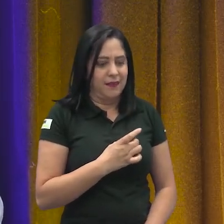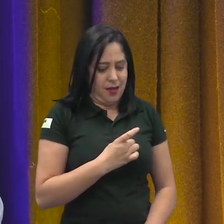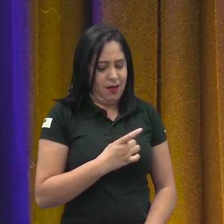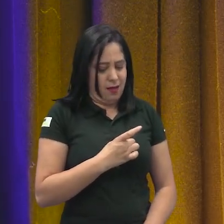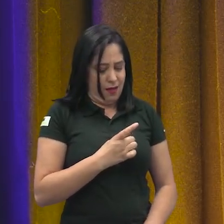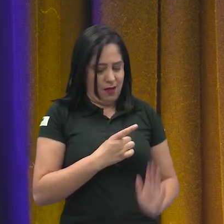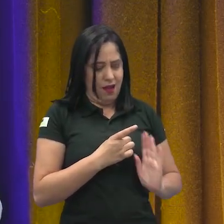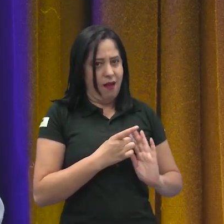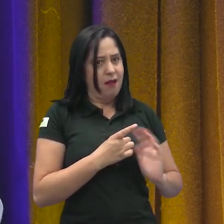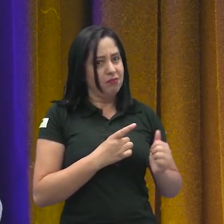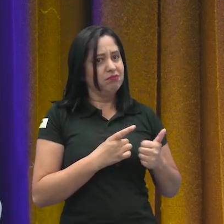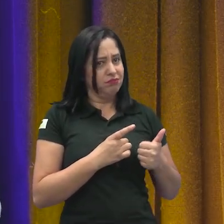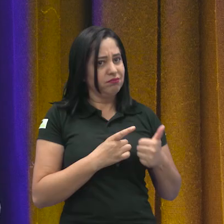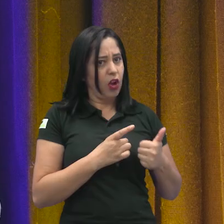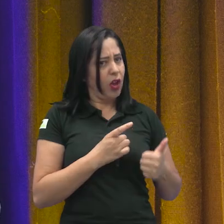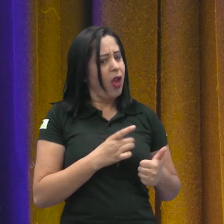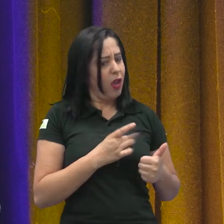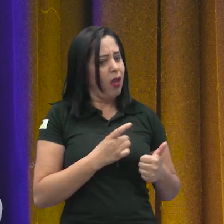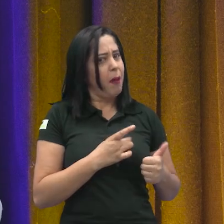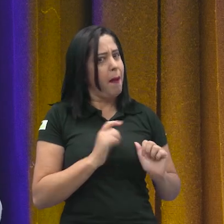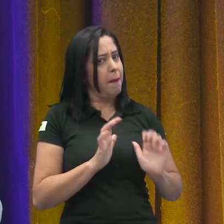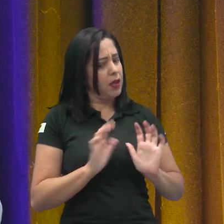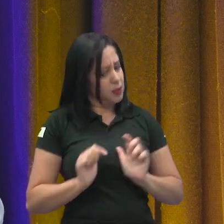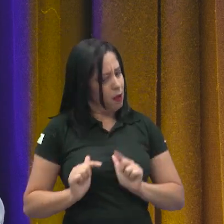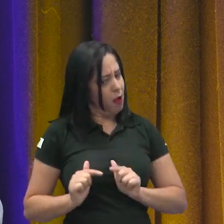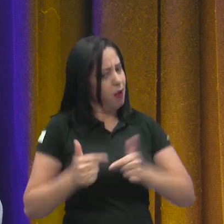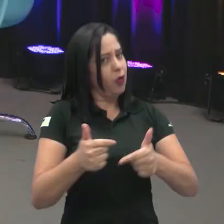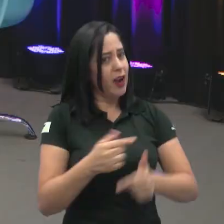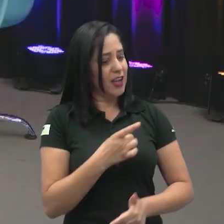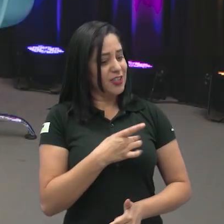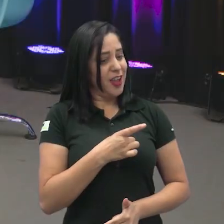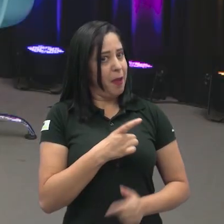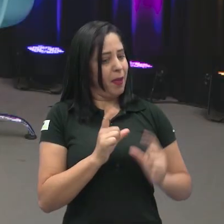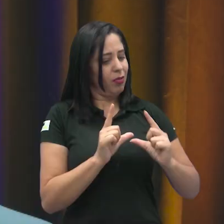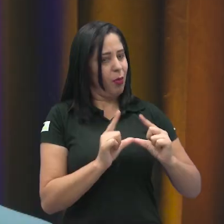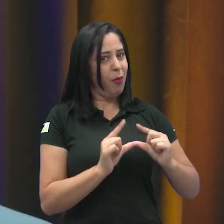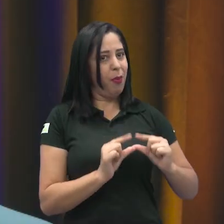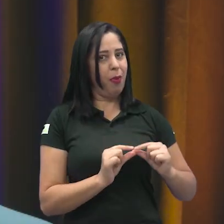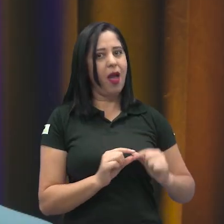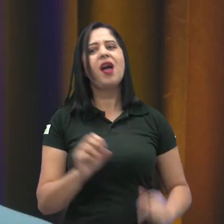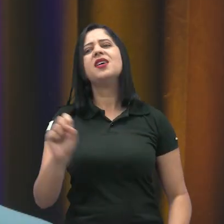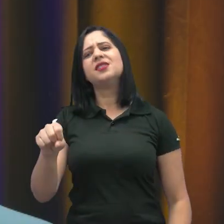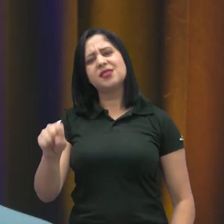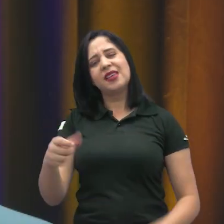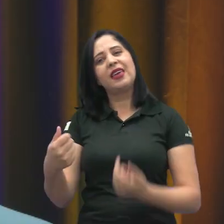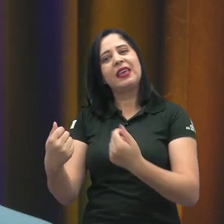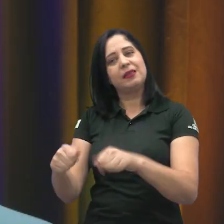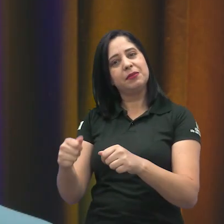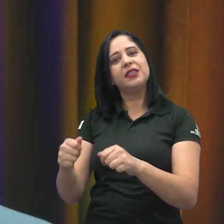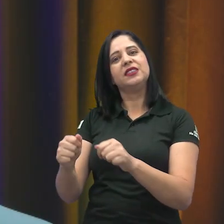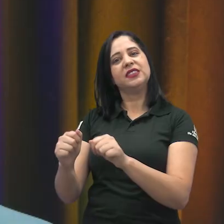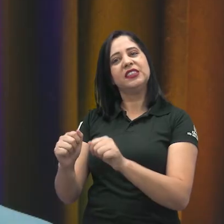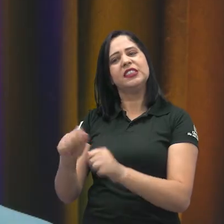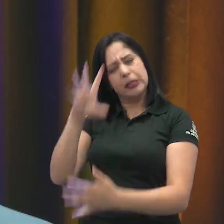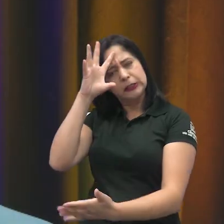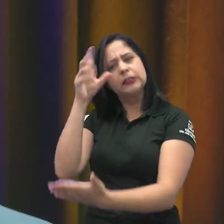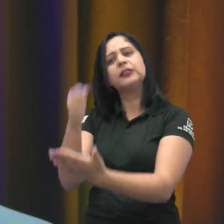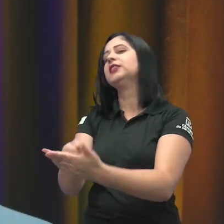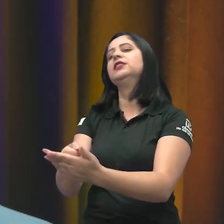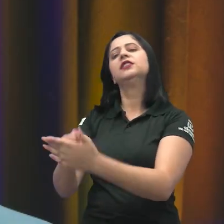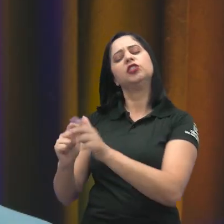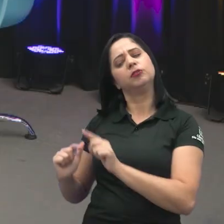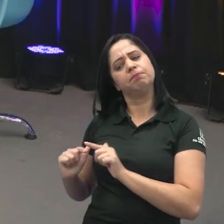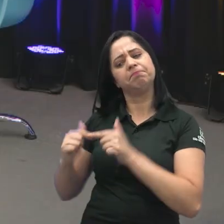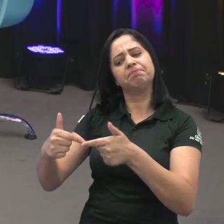precisa ter coragem, independente do medo, porque senão a gente não consegue progredir, né? Então, na verdade, é a decisão. É fazer o que precisa ser feito. Fazer o que precisa ser